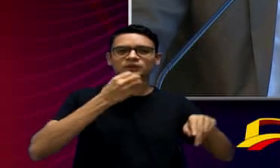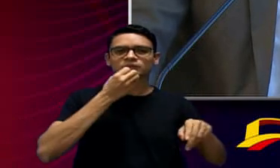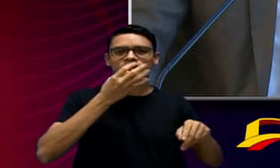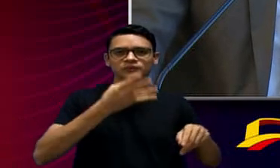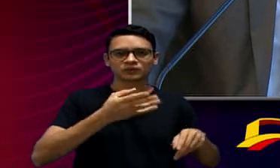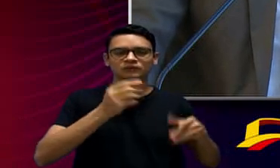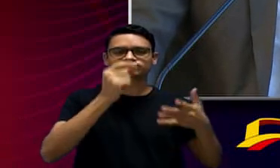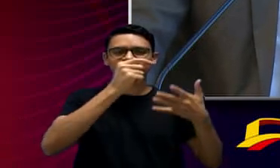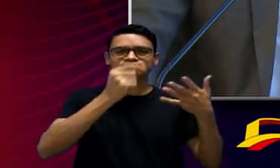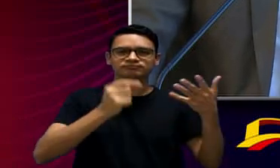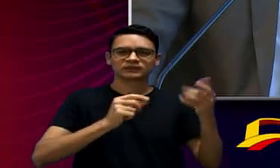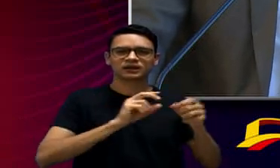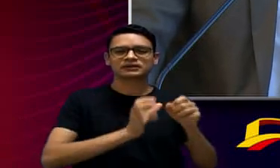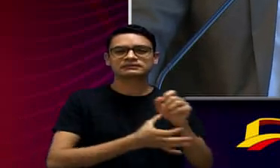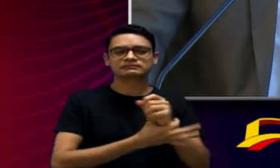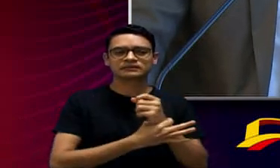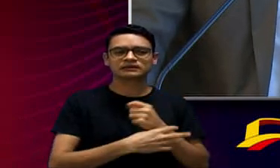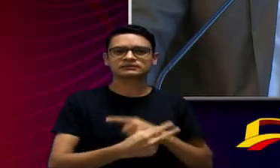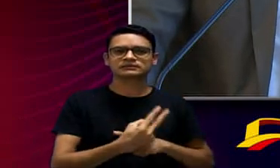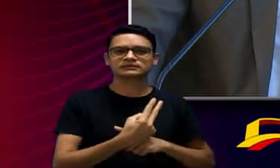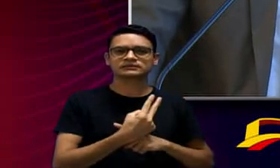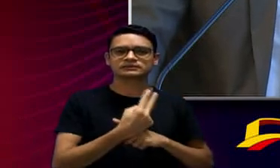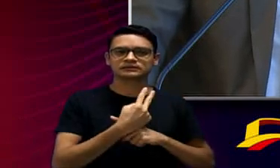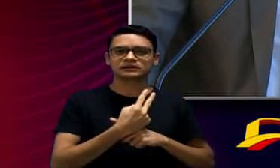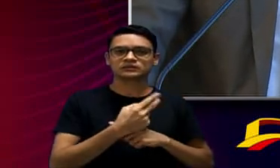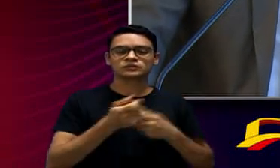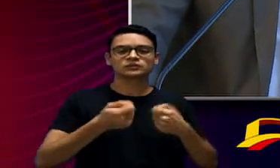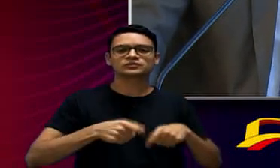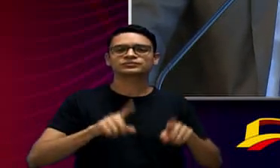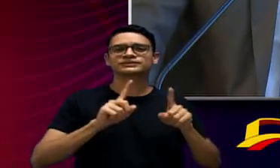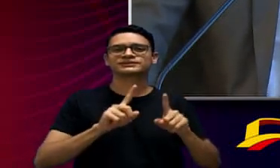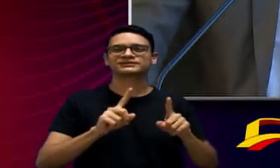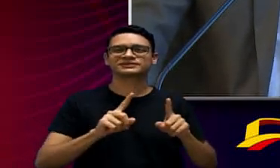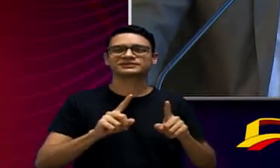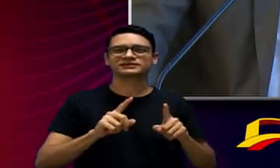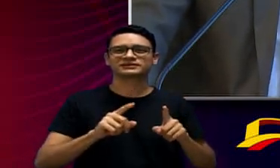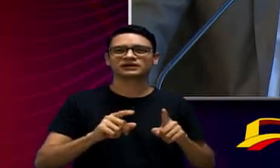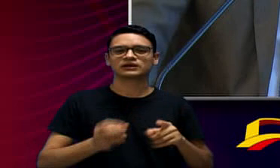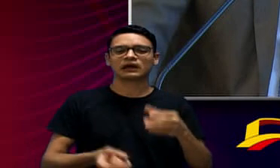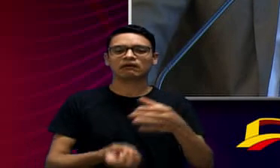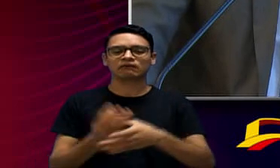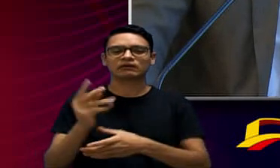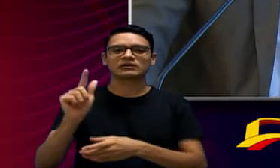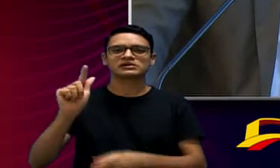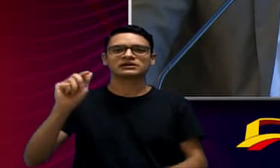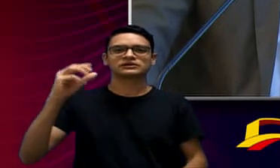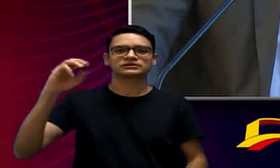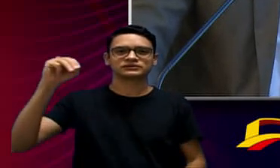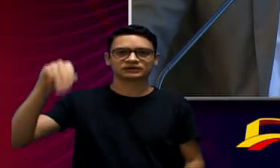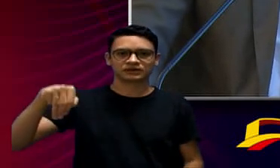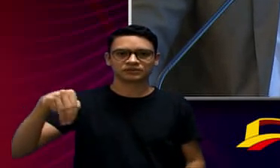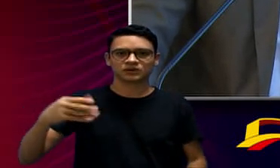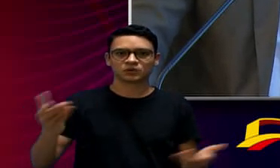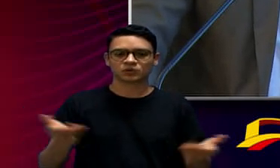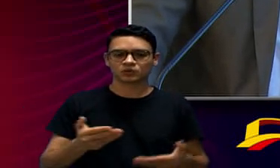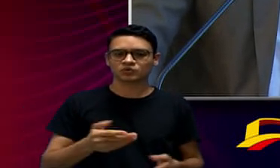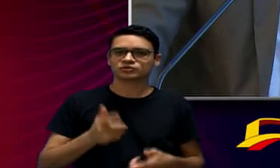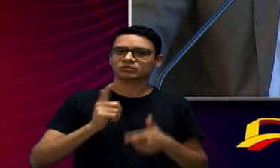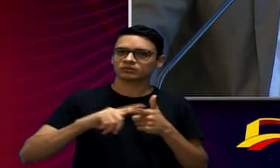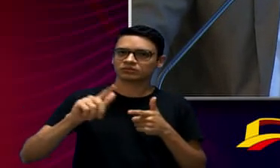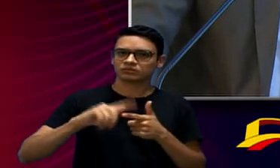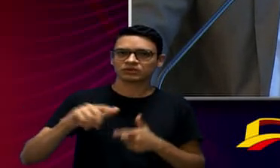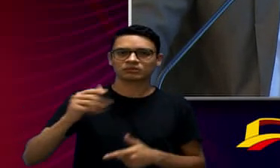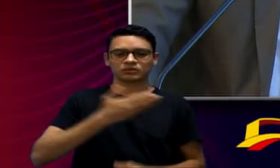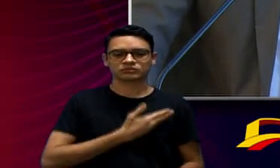e assim por diante, os prefeitos não precisariam criar guardas municipais. Mas, no momento, a gente tem uma ingerência no governo estadual. A